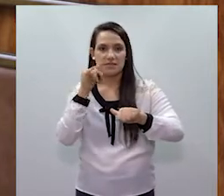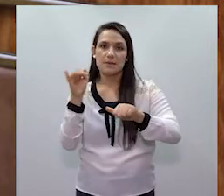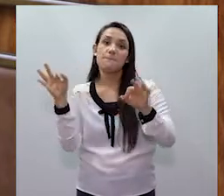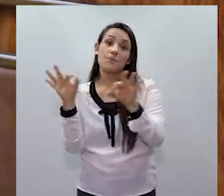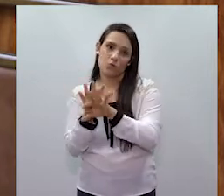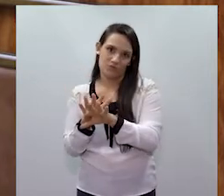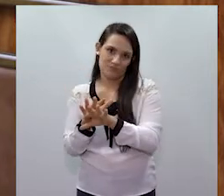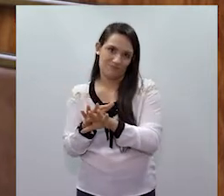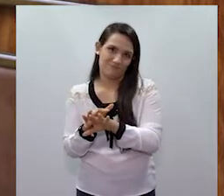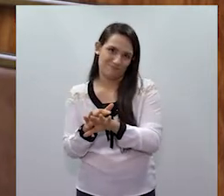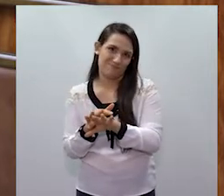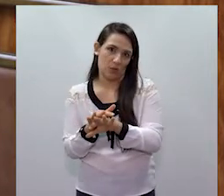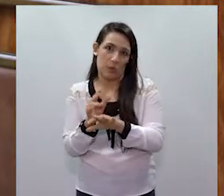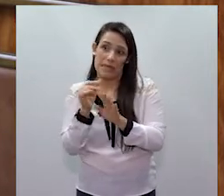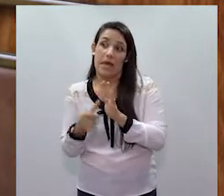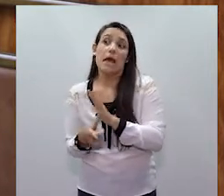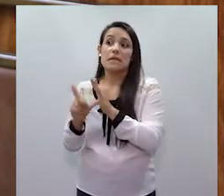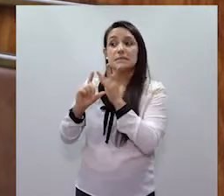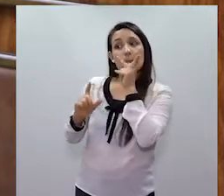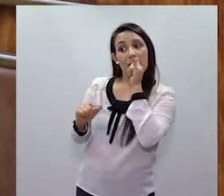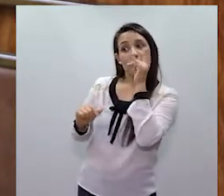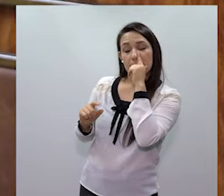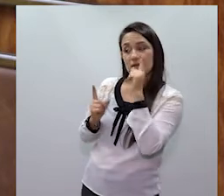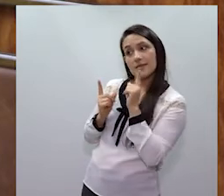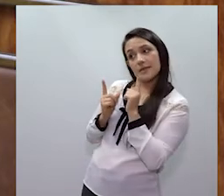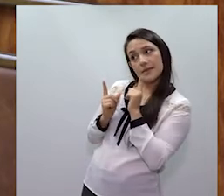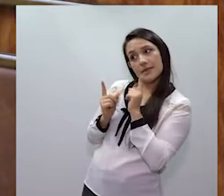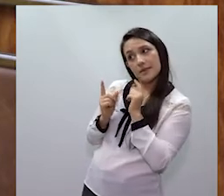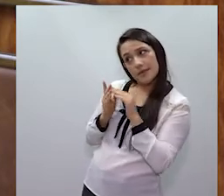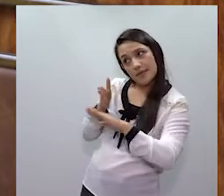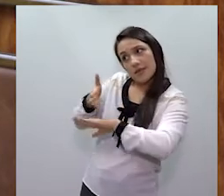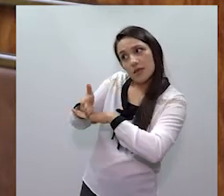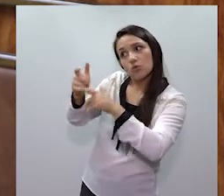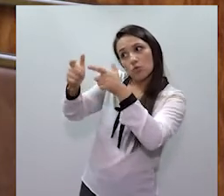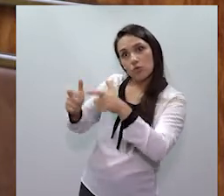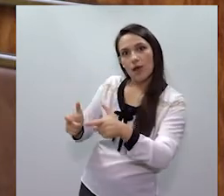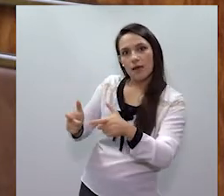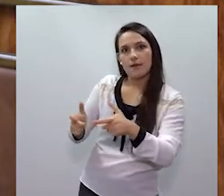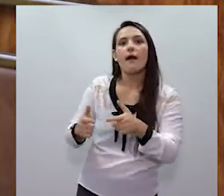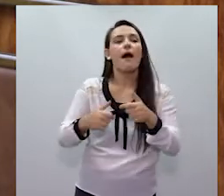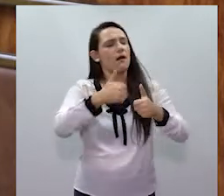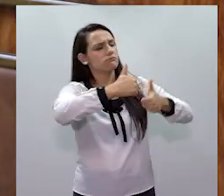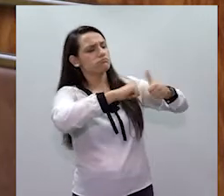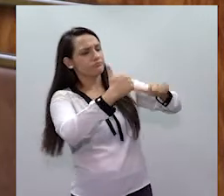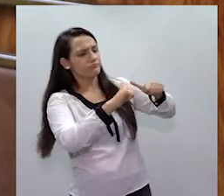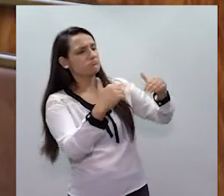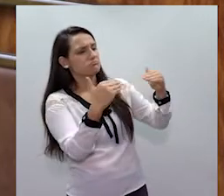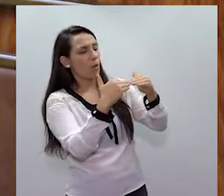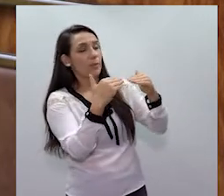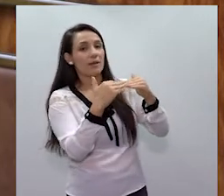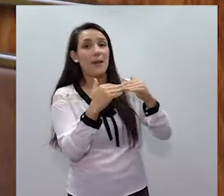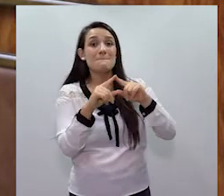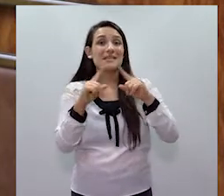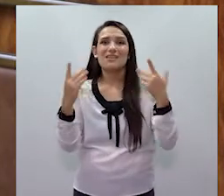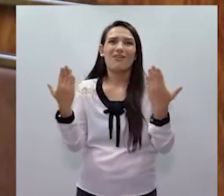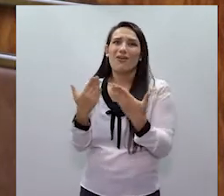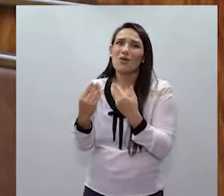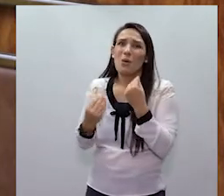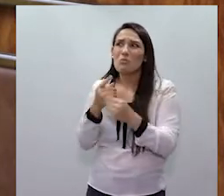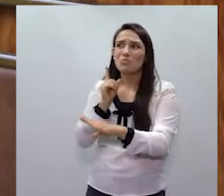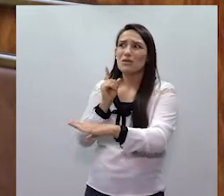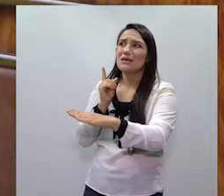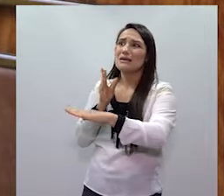encontros presenciais, né? Então, a gente teve aí uma diminuição do número de pessoas interessadas em adotar